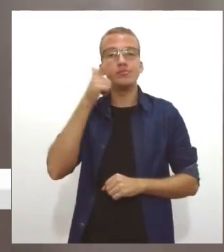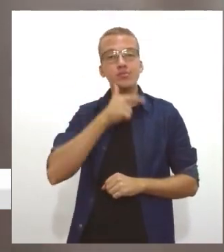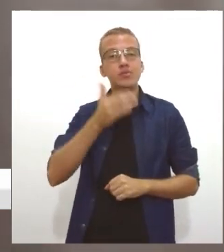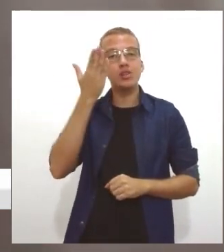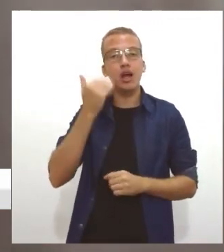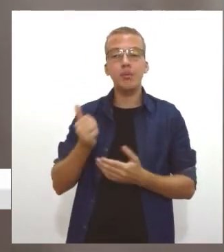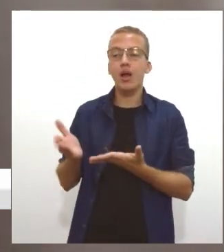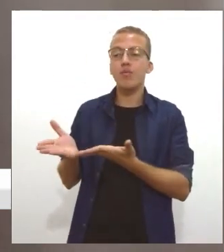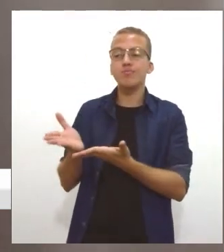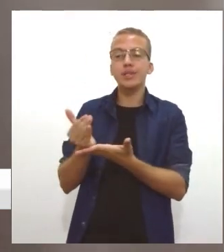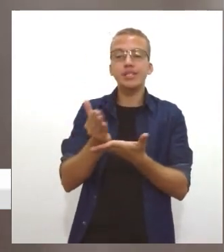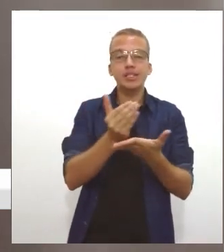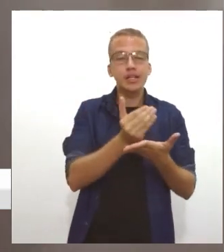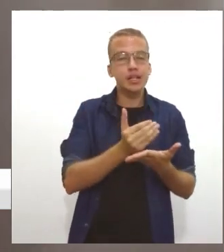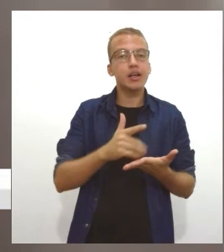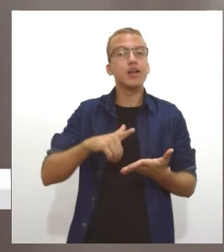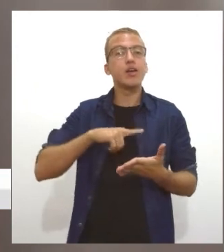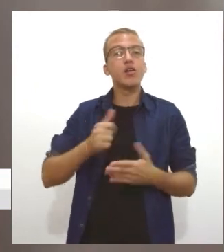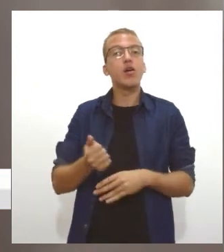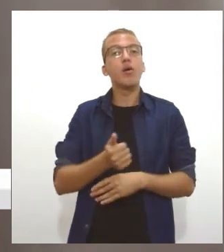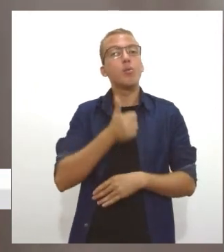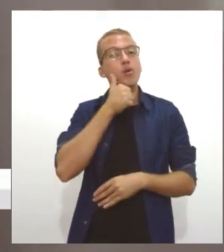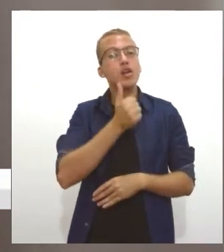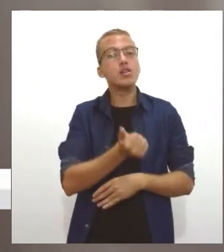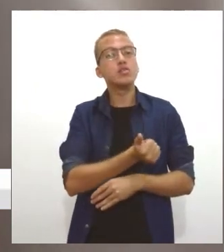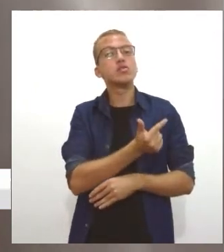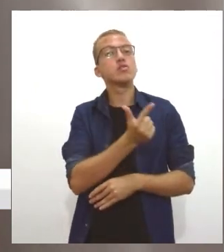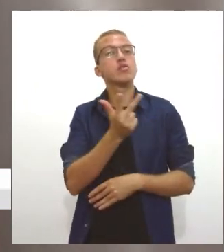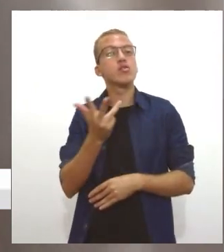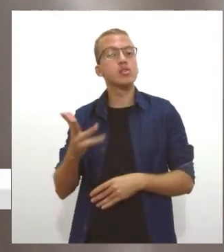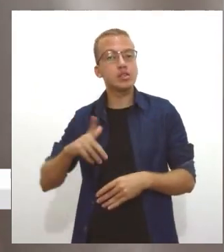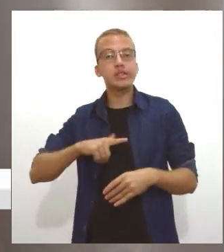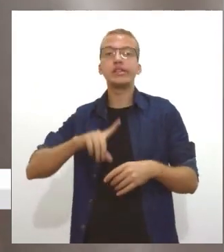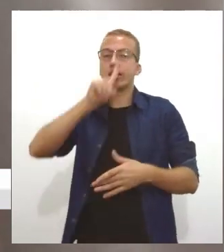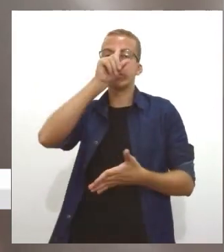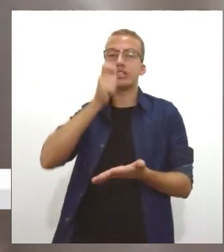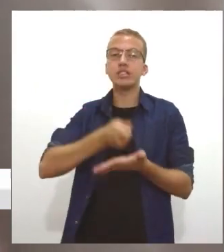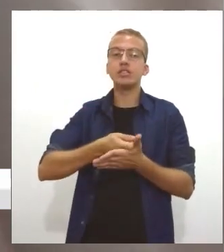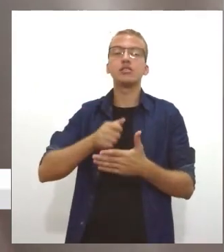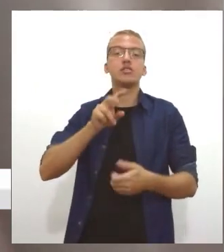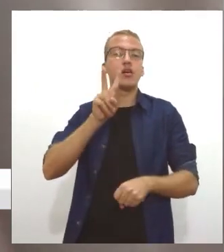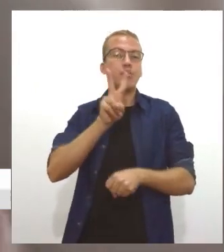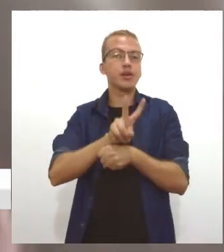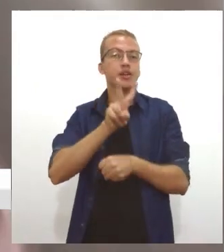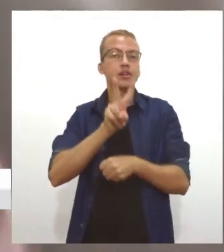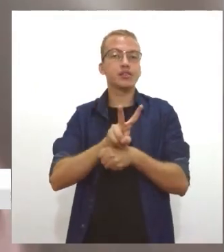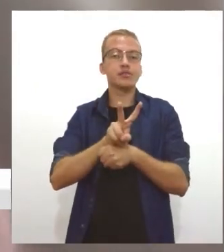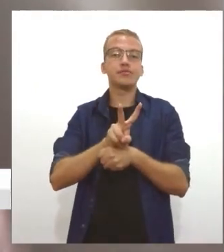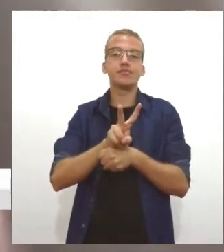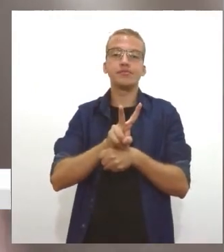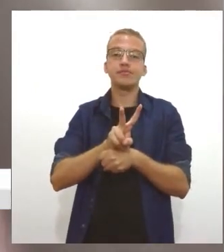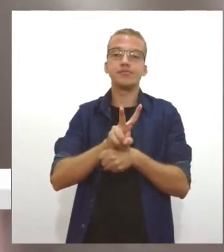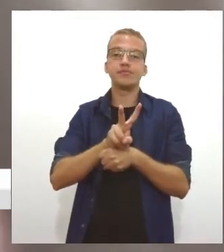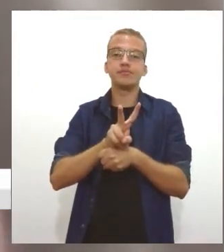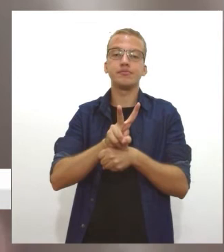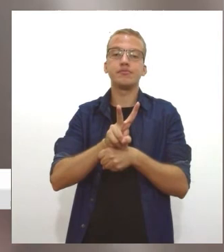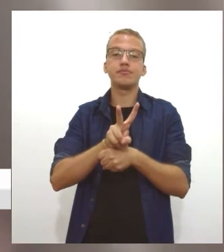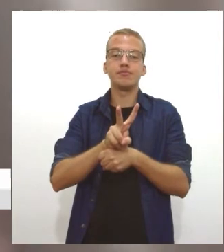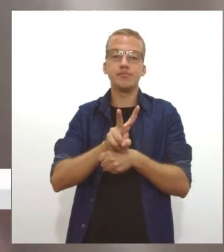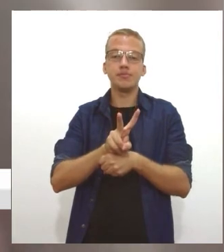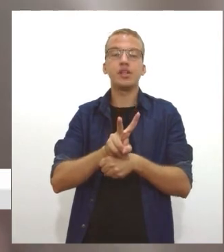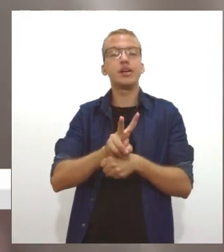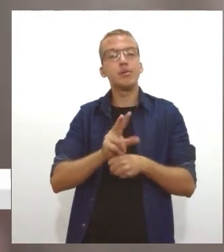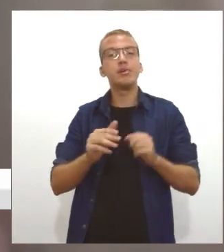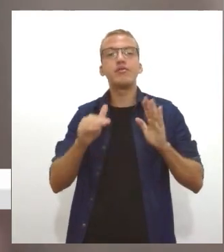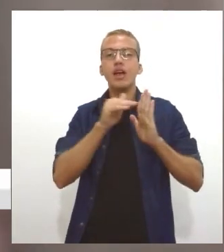que estão hoje sob a medida protetiva, que também se enquadram, sabe, aqui no nosso benefício, para